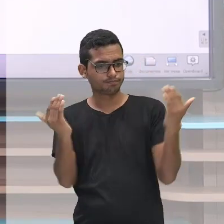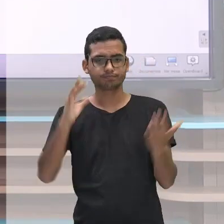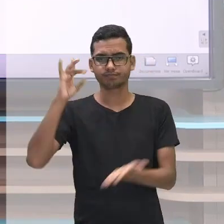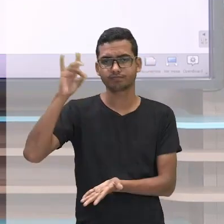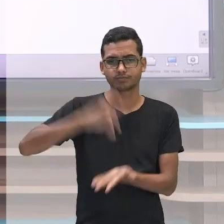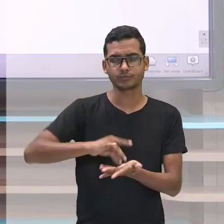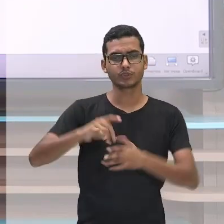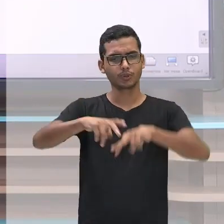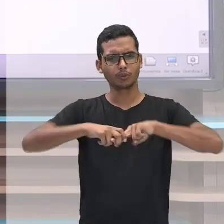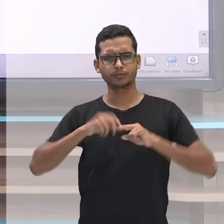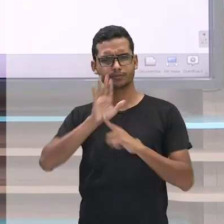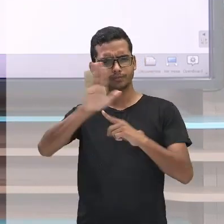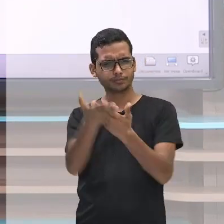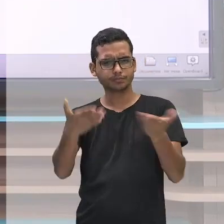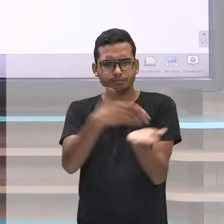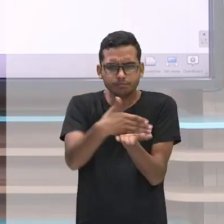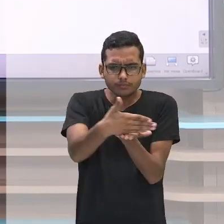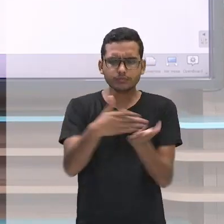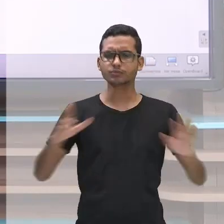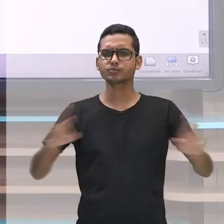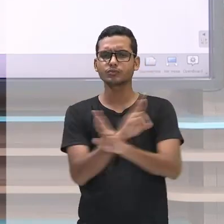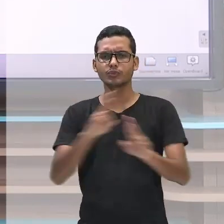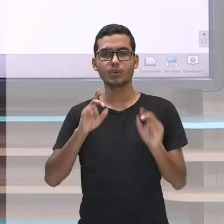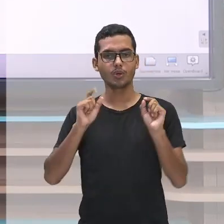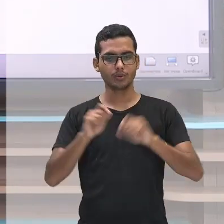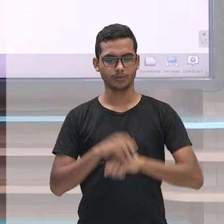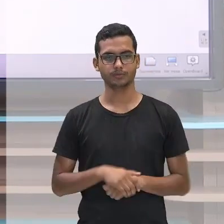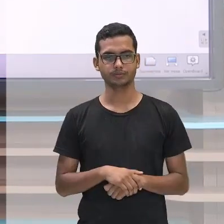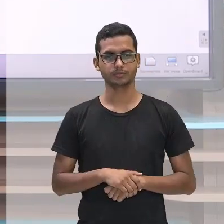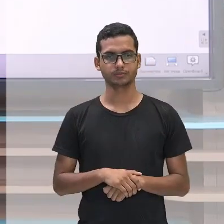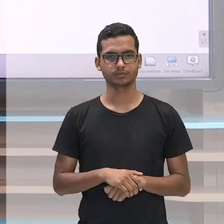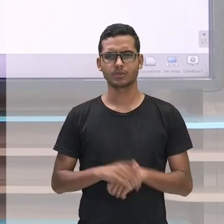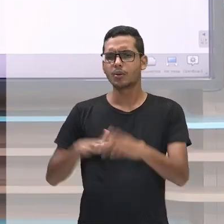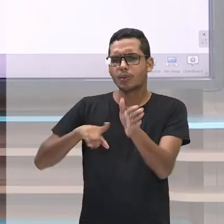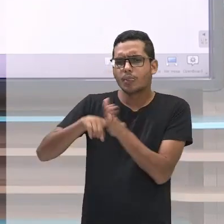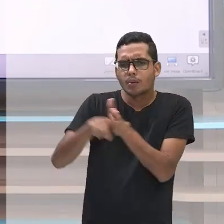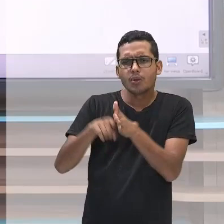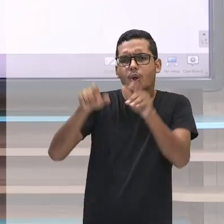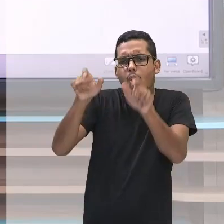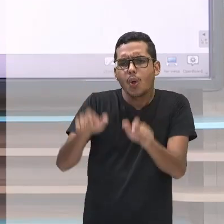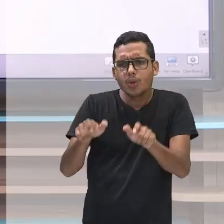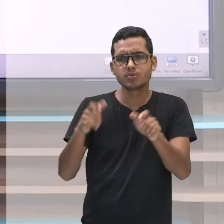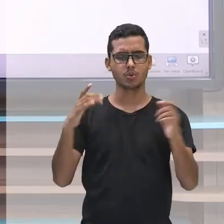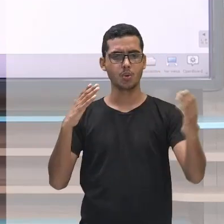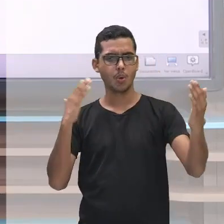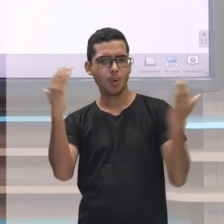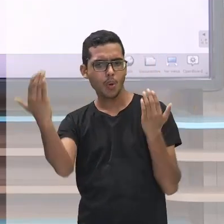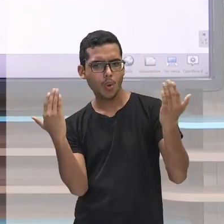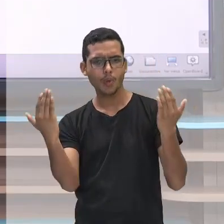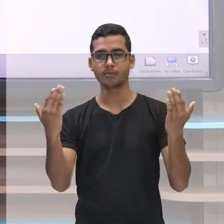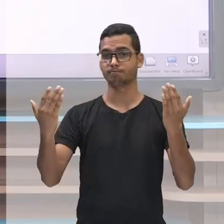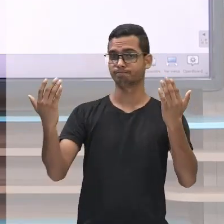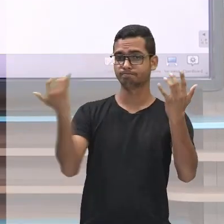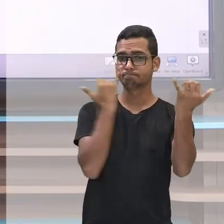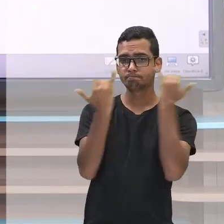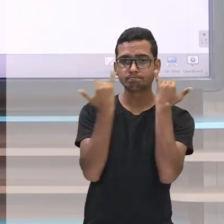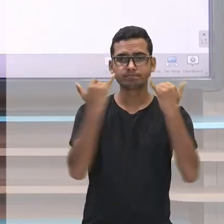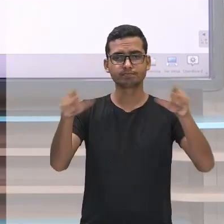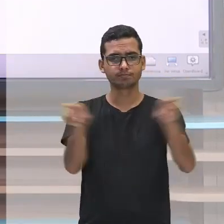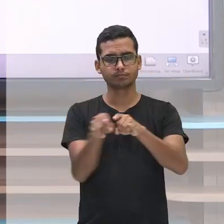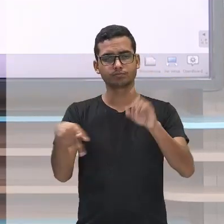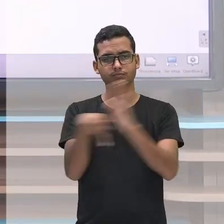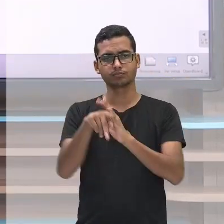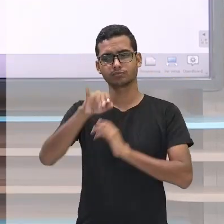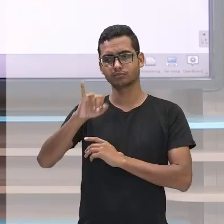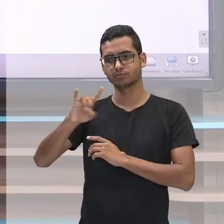eu coloquei para vocês no início com relação onde vocês vão pesquisar. Quero comparar os dados do